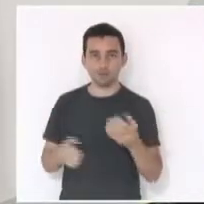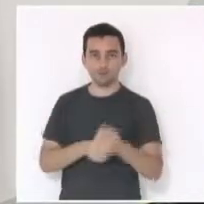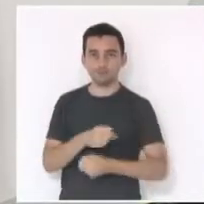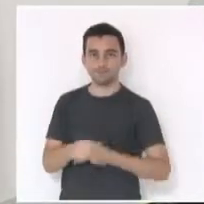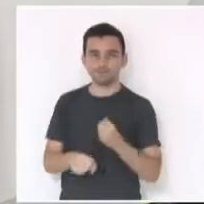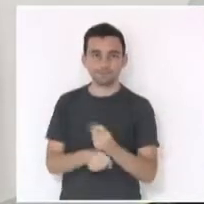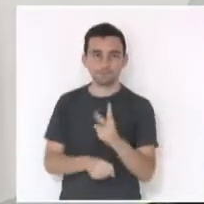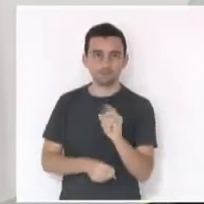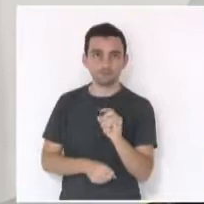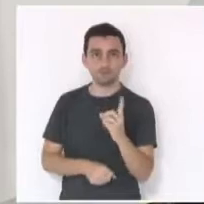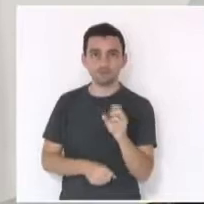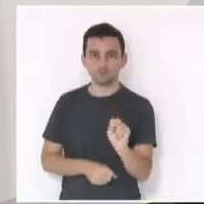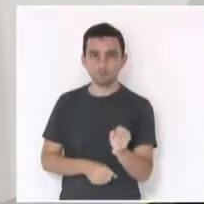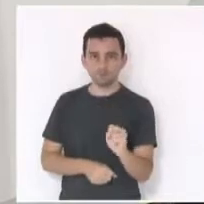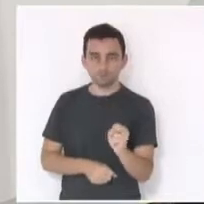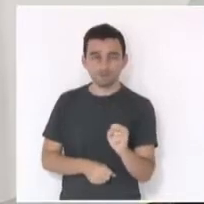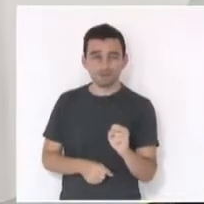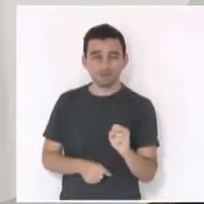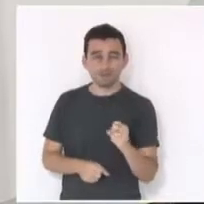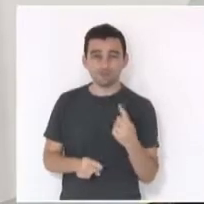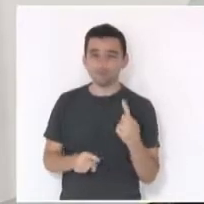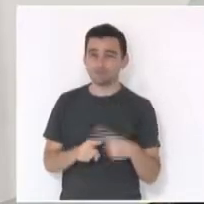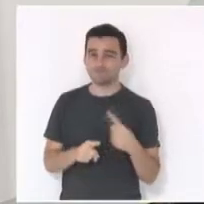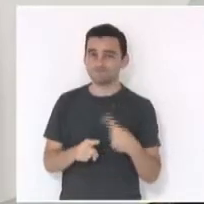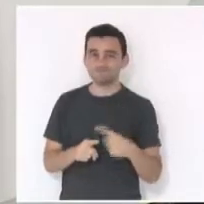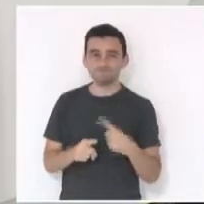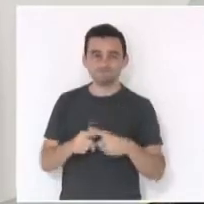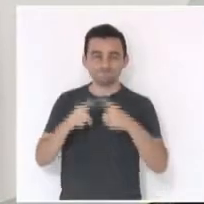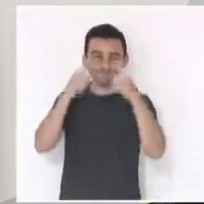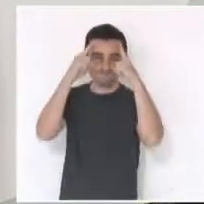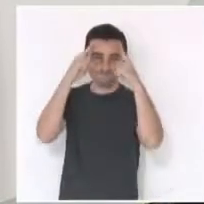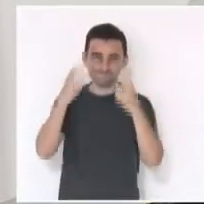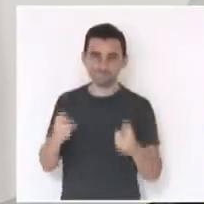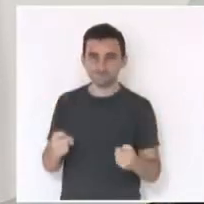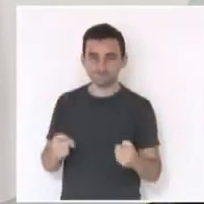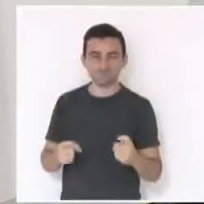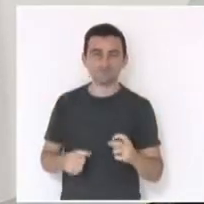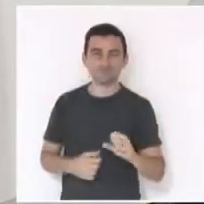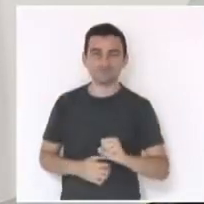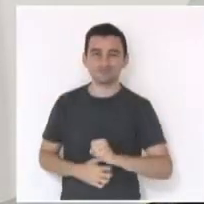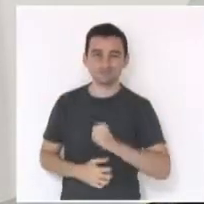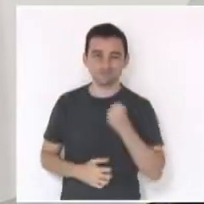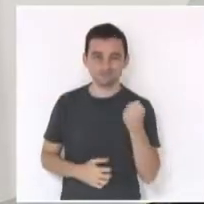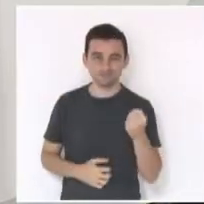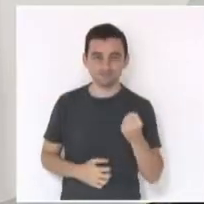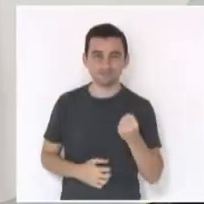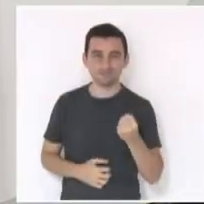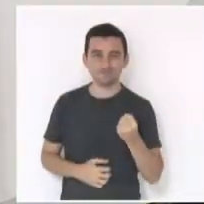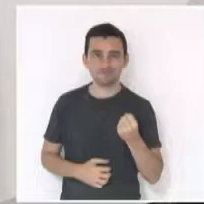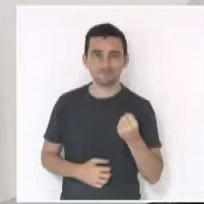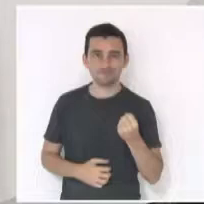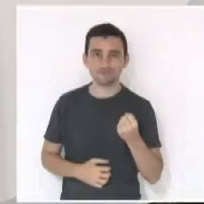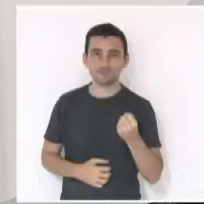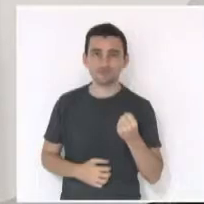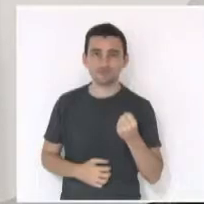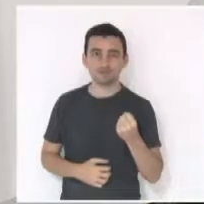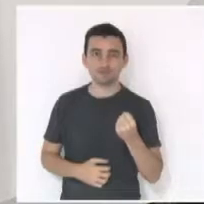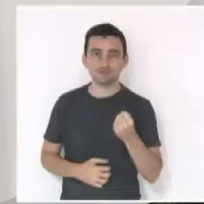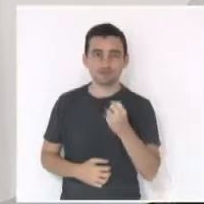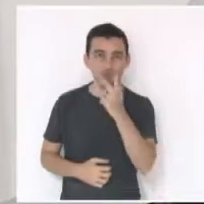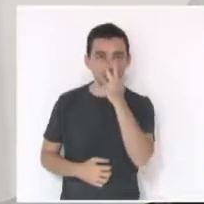é isso porque a violência e o Óbvio ganharam um